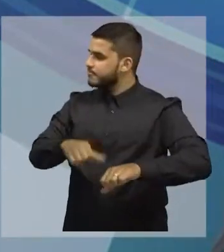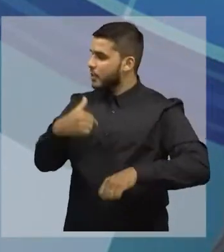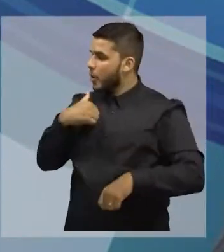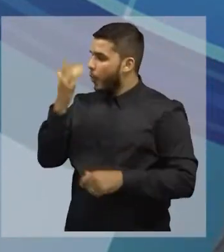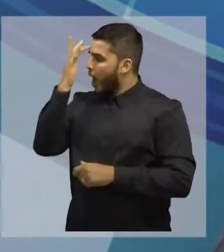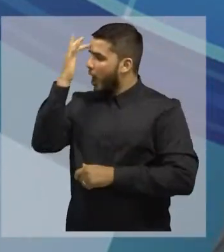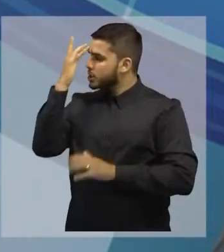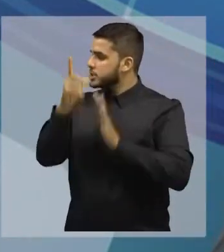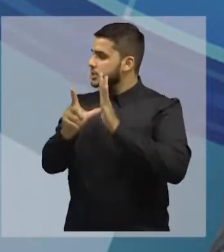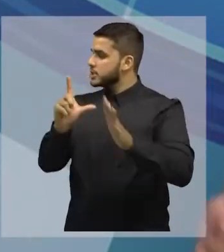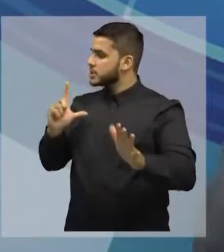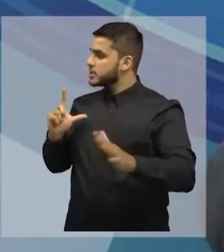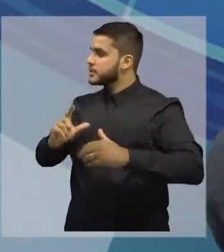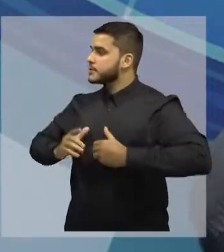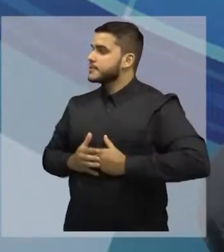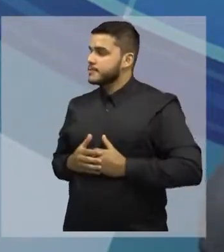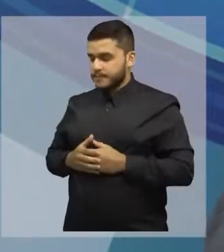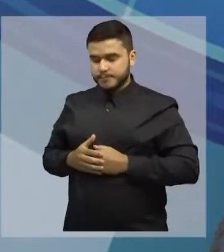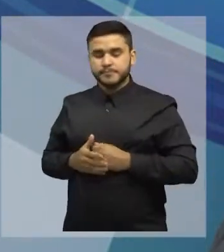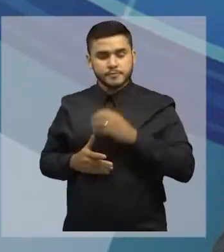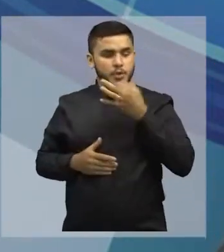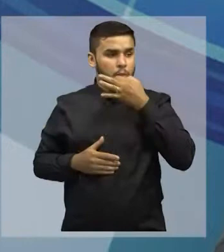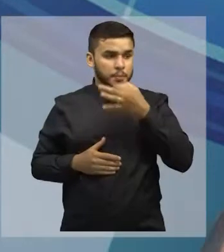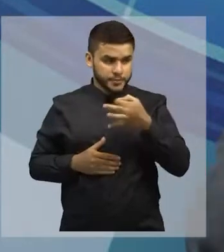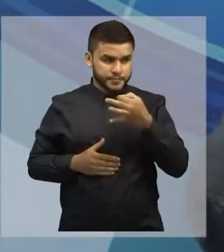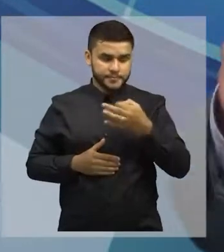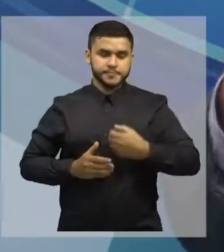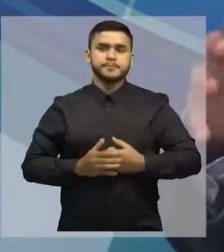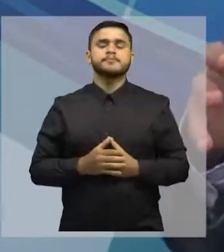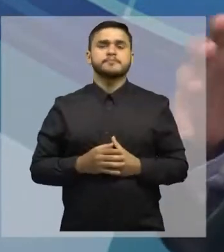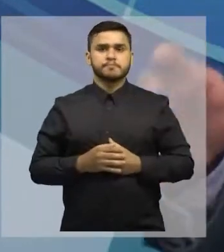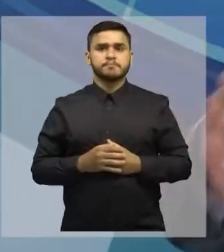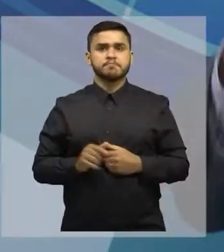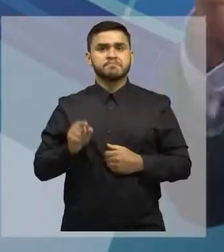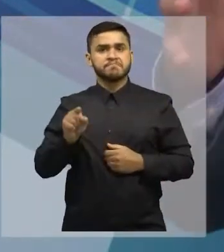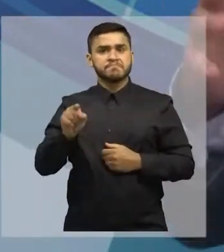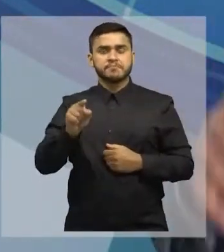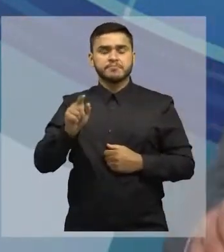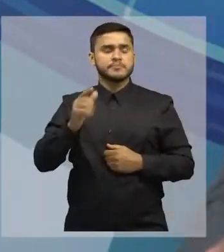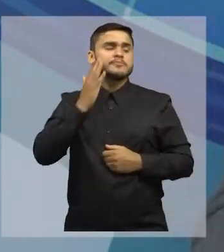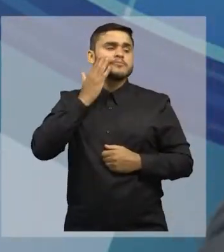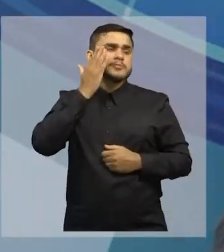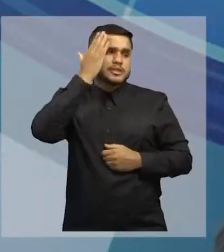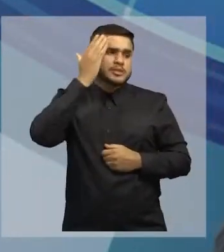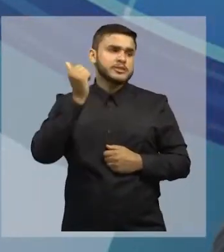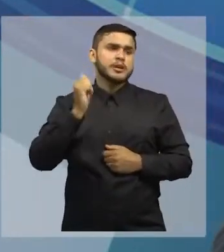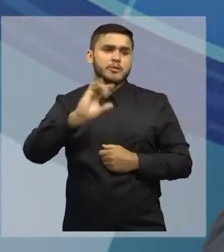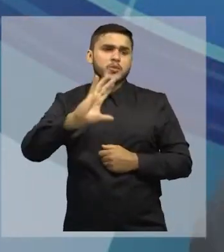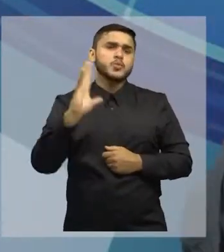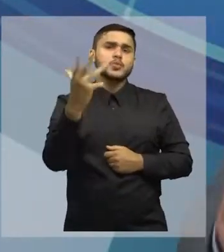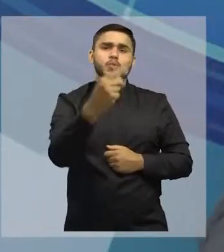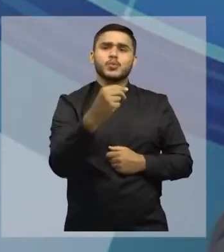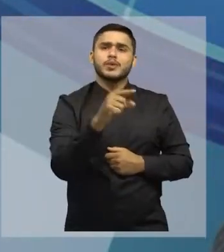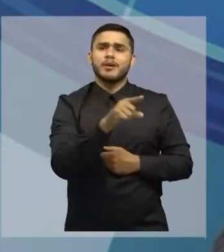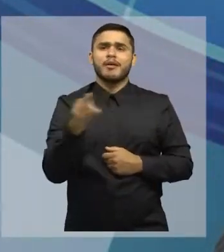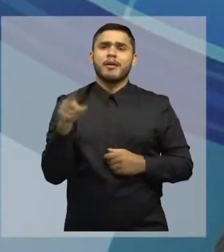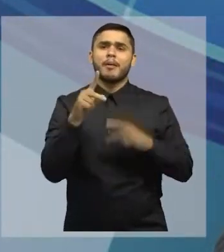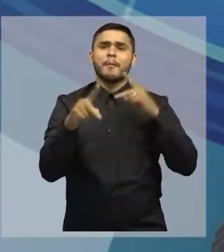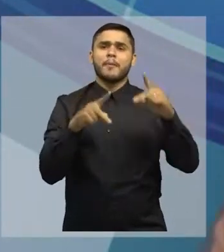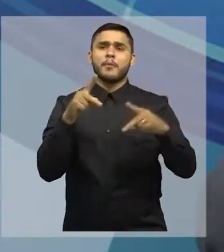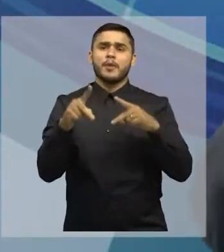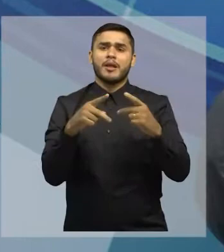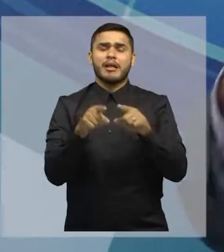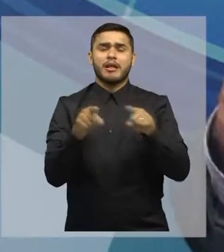que foi eleito, né, eu fazer aqui uma comparação com aquilo que a maior parte da população conhece, né? Embora a gente tenha muito analfabeto,